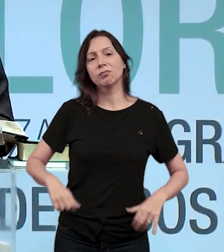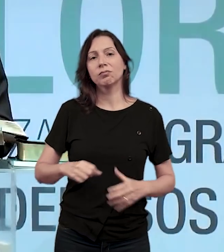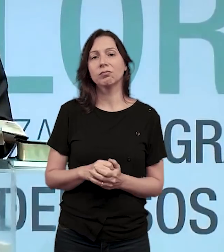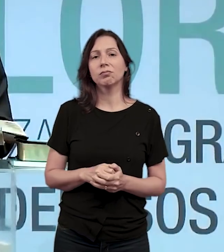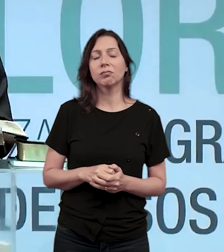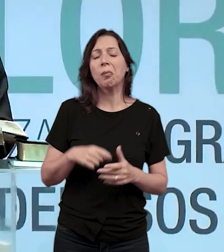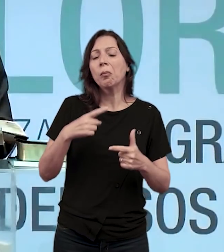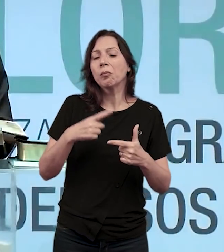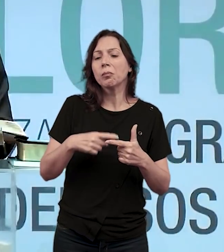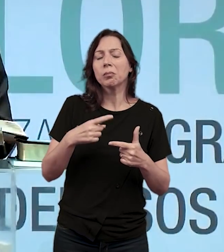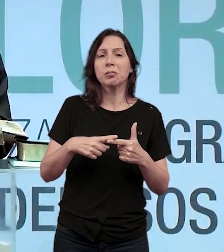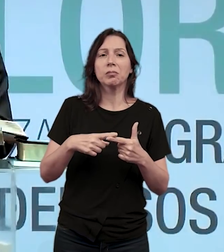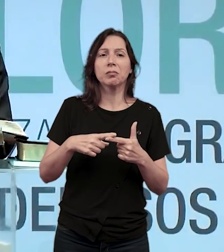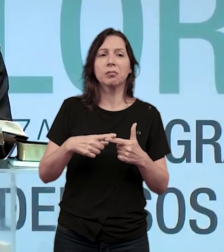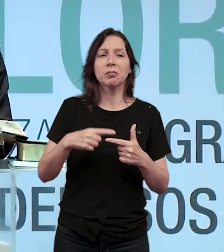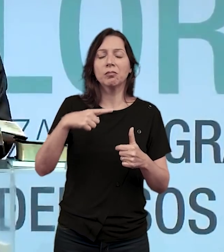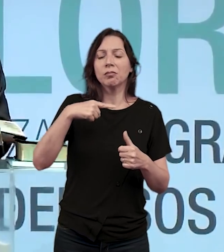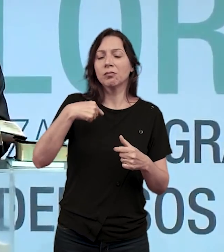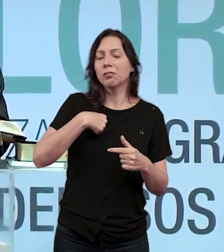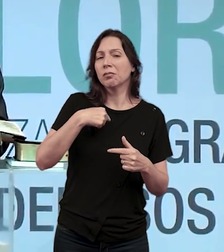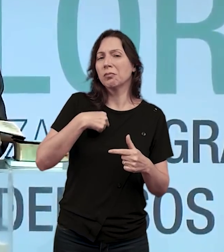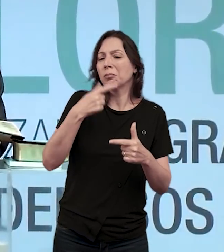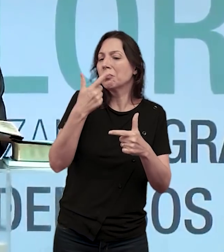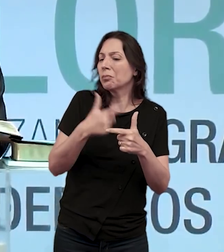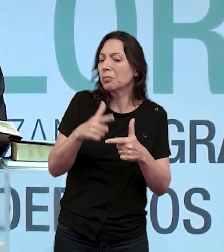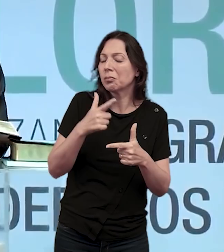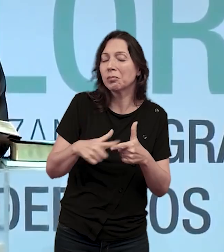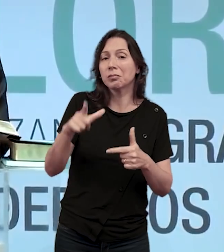Por que eu estou passando por essa situação?